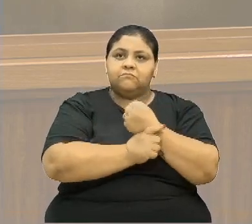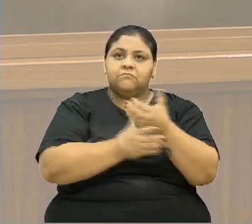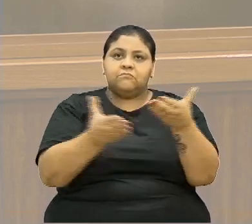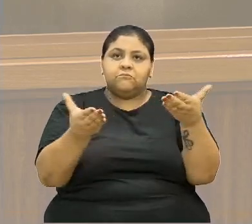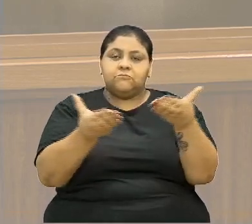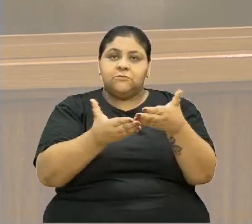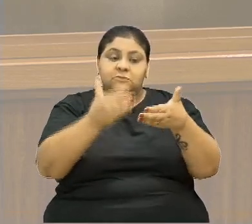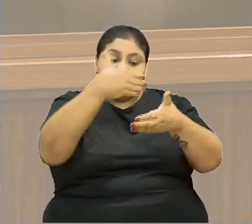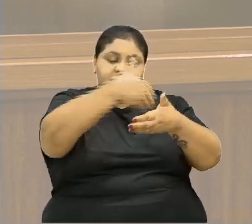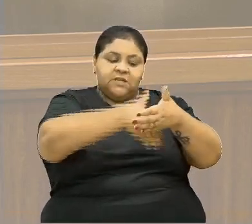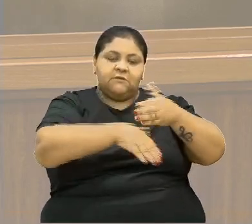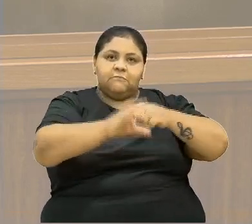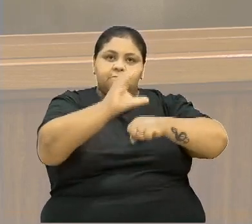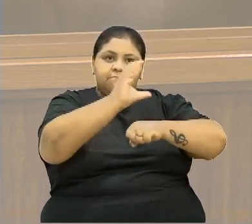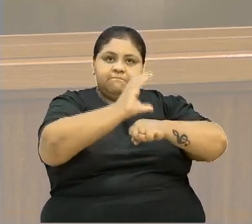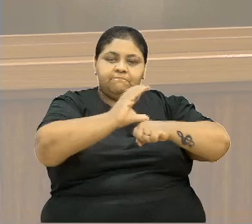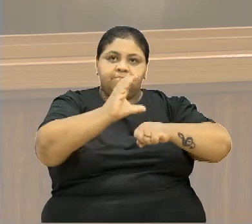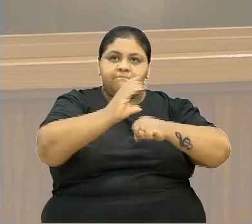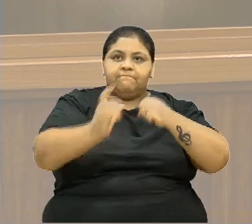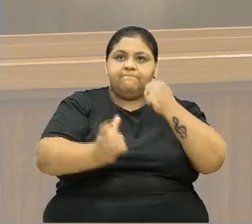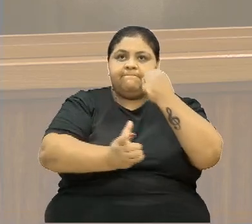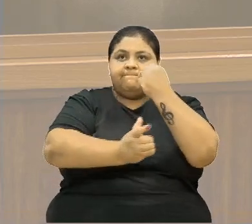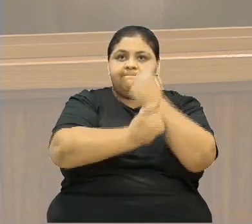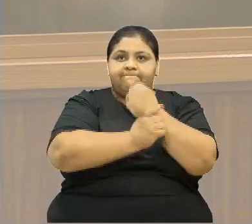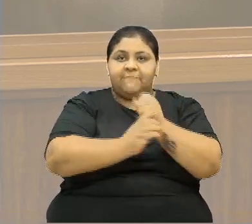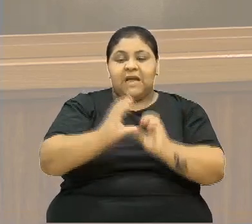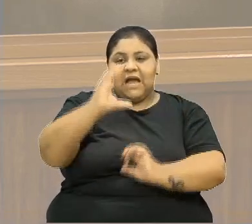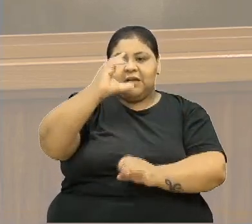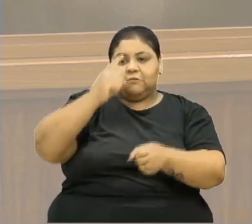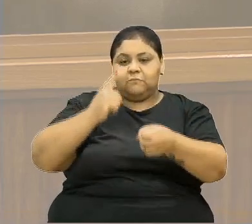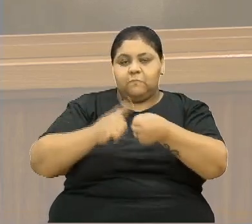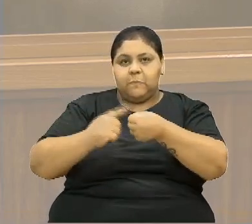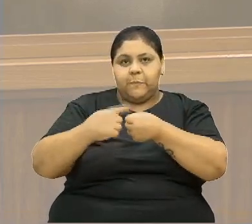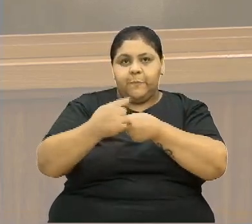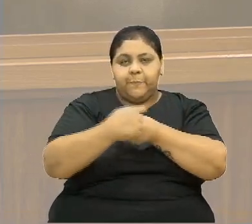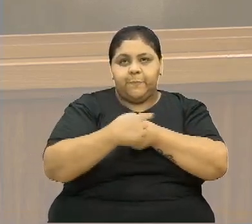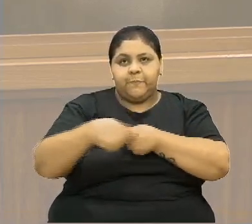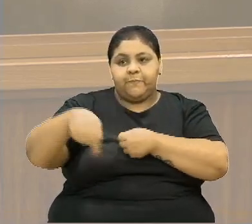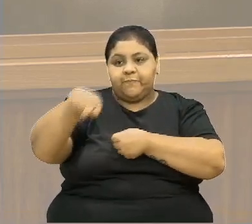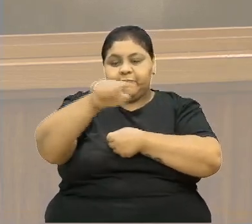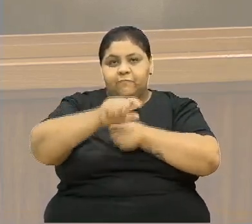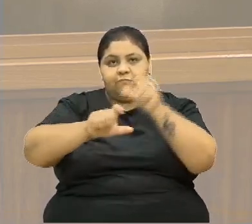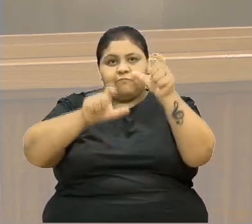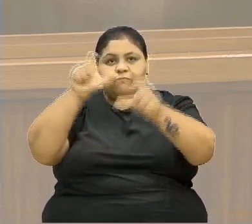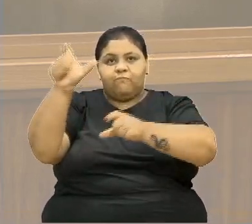na Constituição, que é garantir o direito à cidade, às nossas pessoas, aos